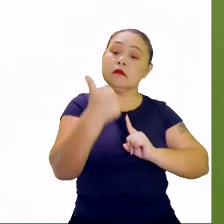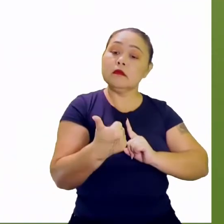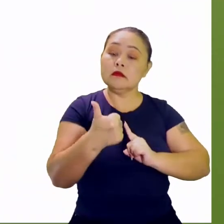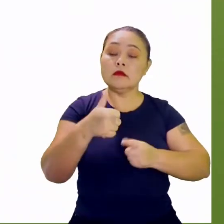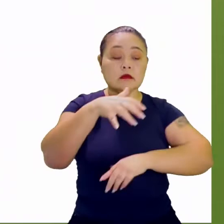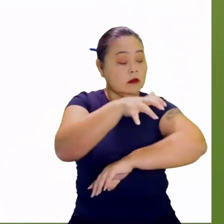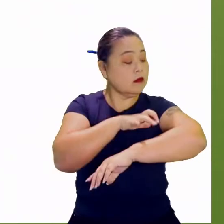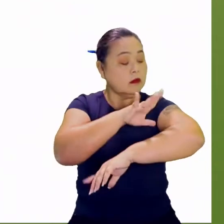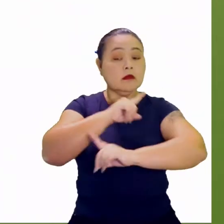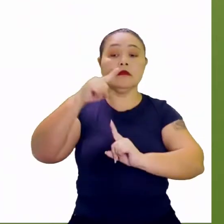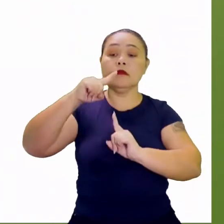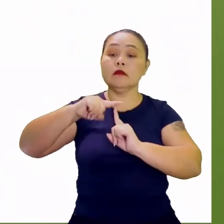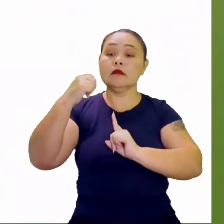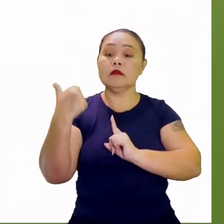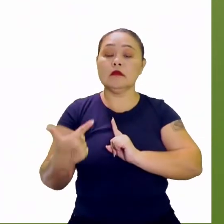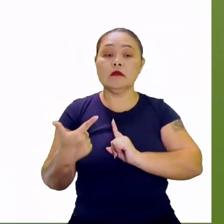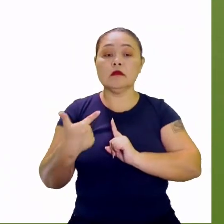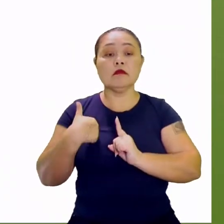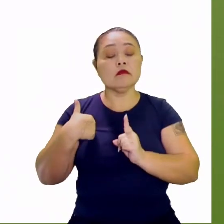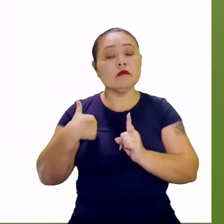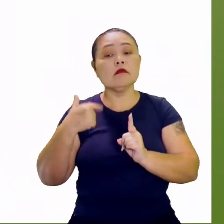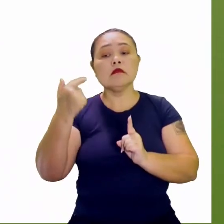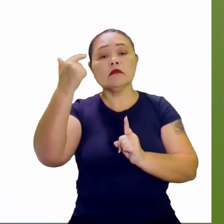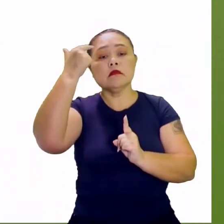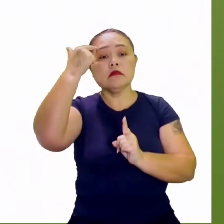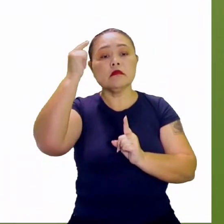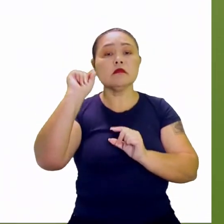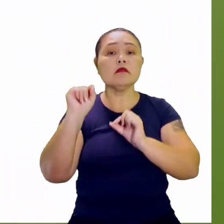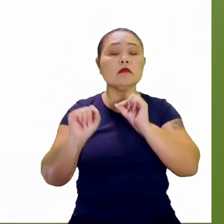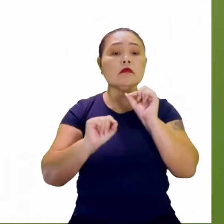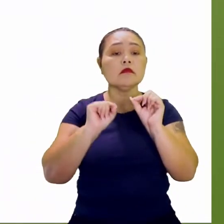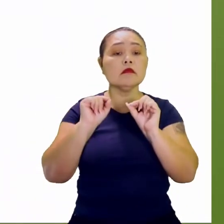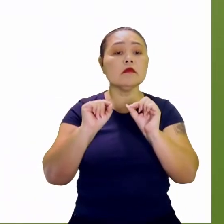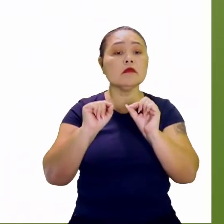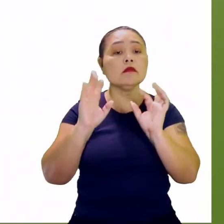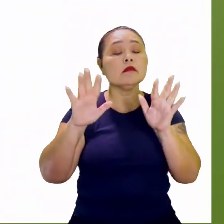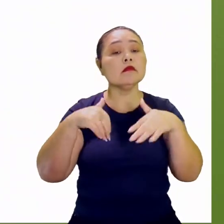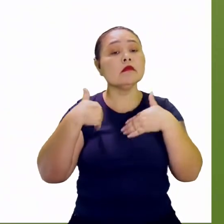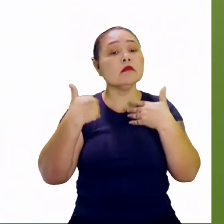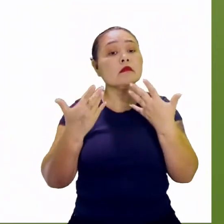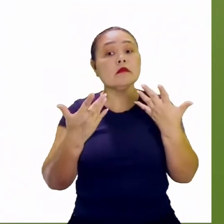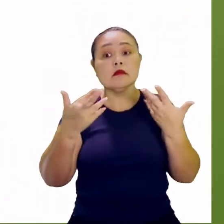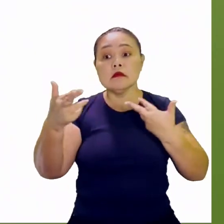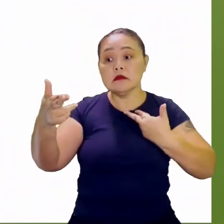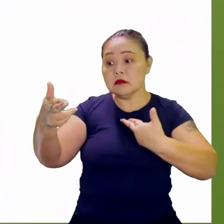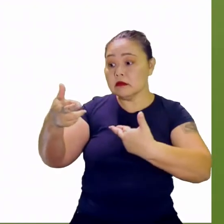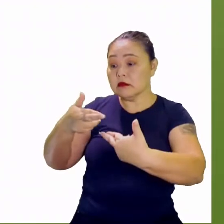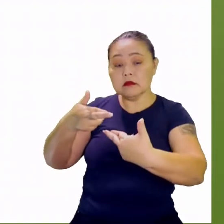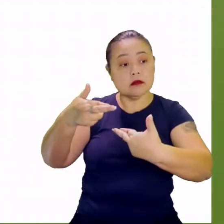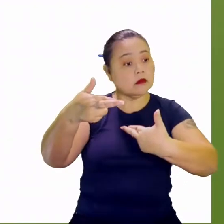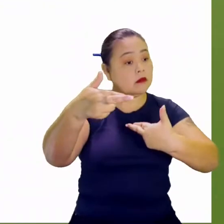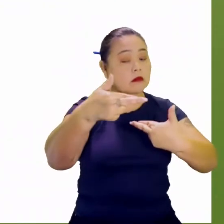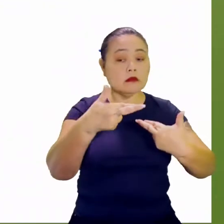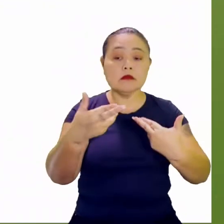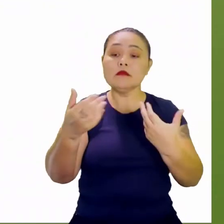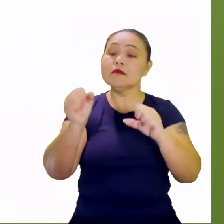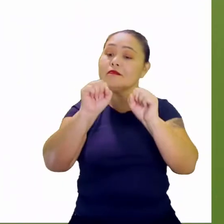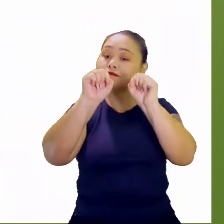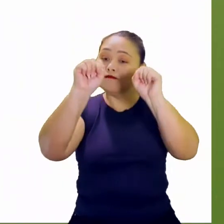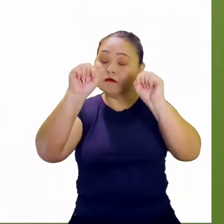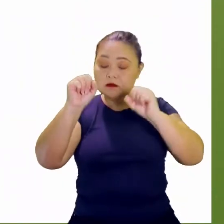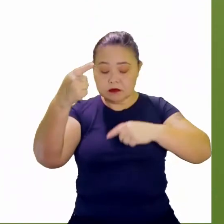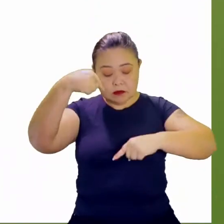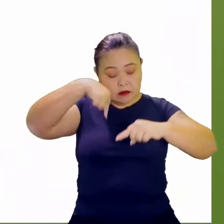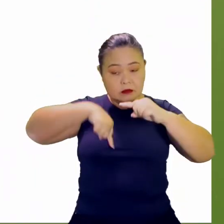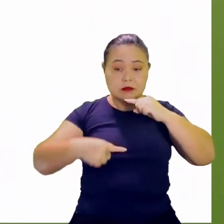é a fibra do tipo 2, pensando exatamente o quê? Que isso tem relação com o sistema de energia, que a gente